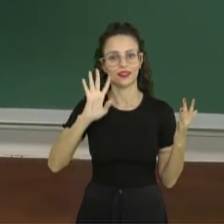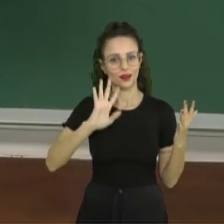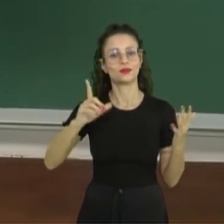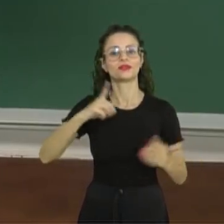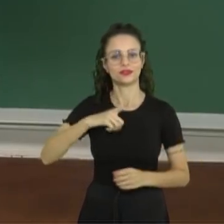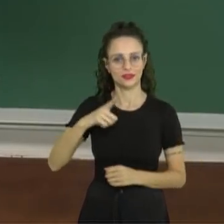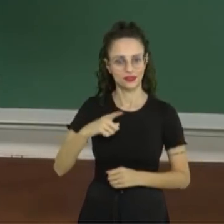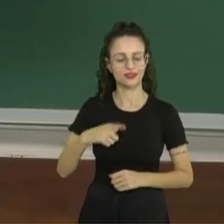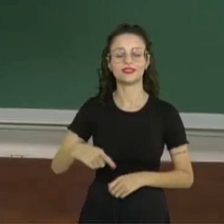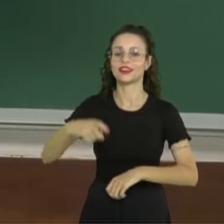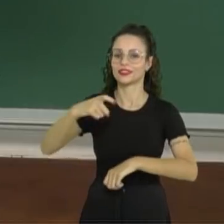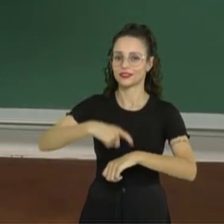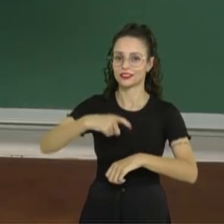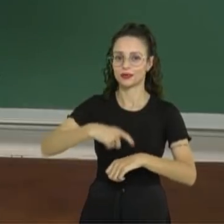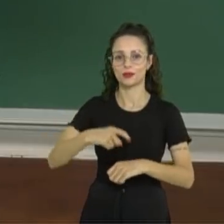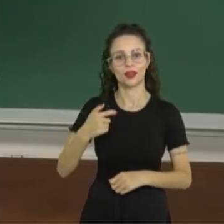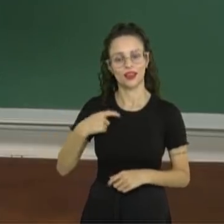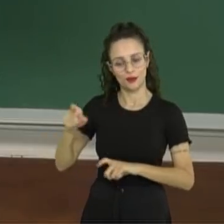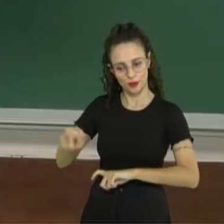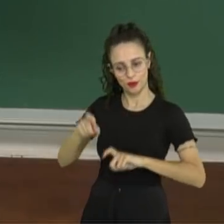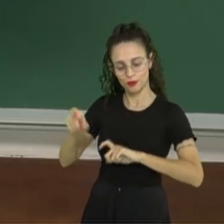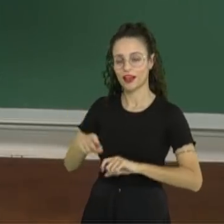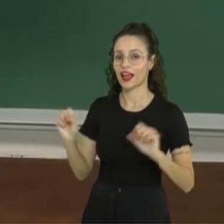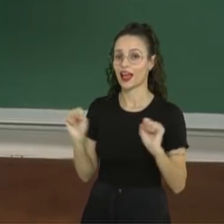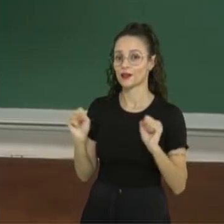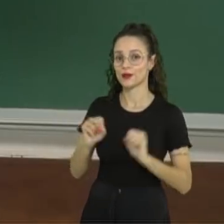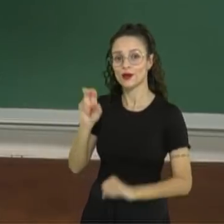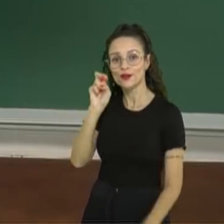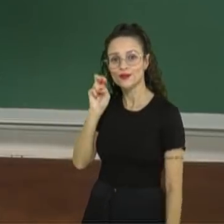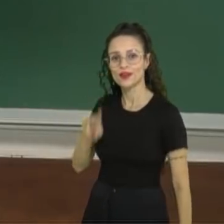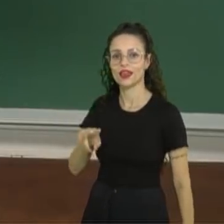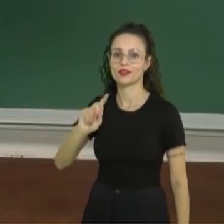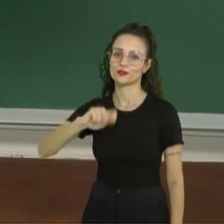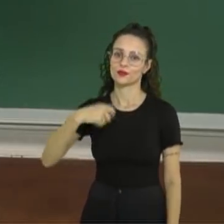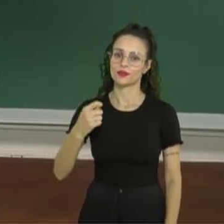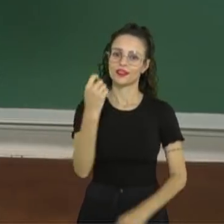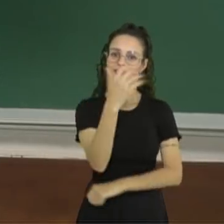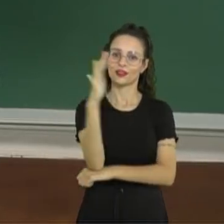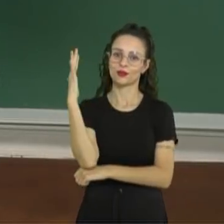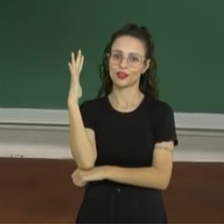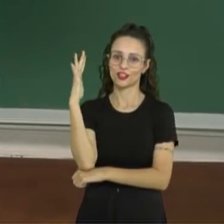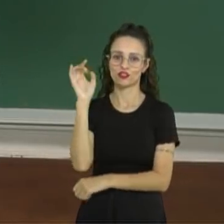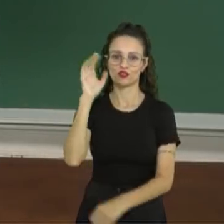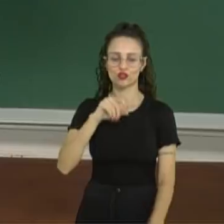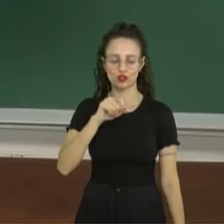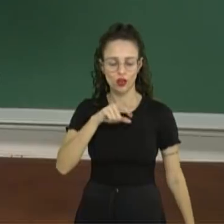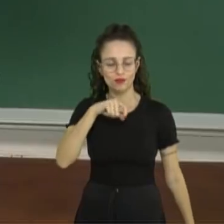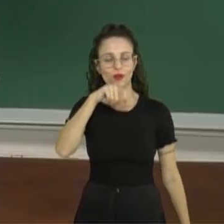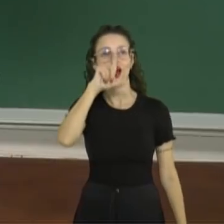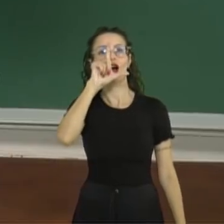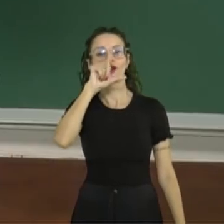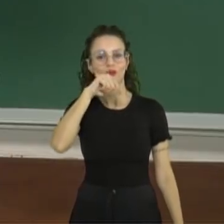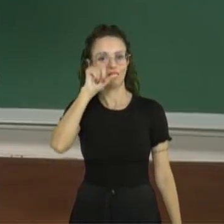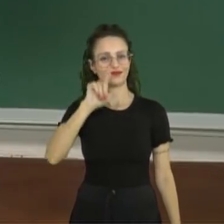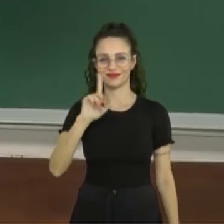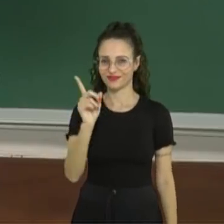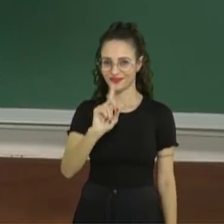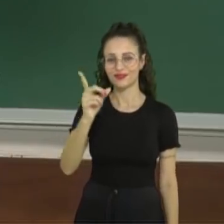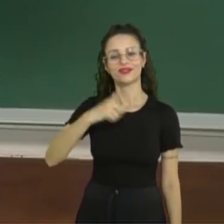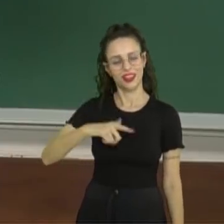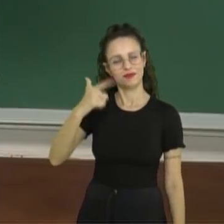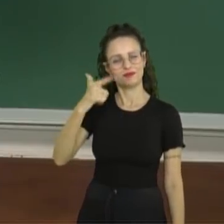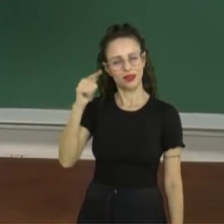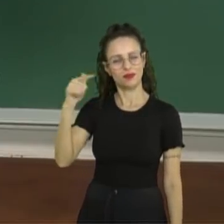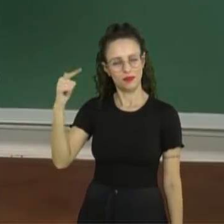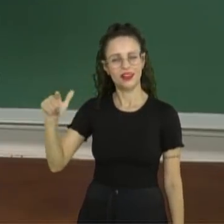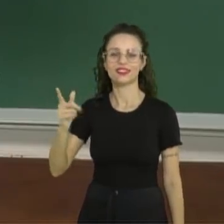seu tempo. Eu, como agricultor, adoro ver esse olhar sobre a natureza. Não é só o cantar do galo, não. Tem mais coisas para nós